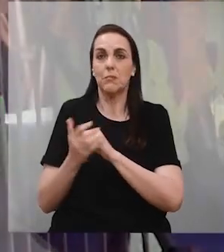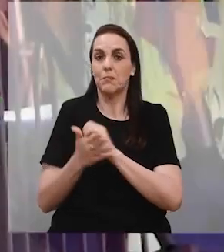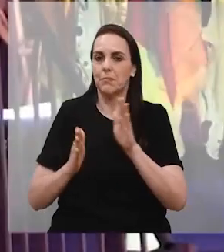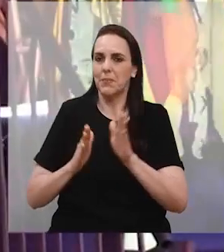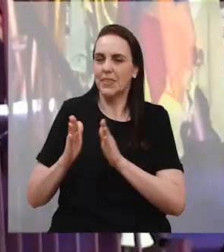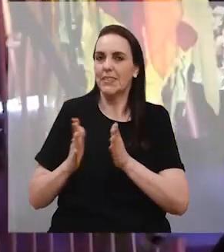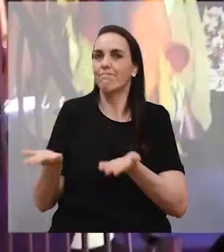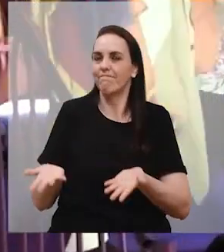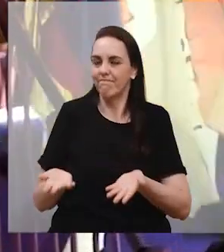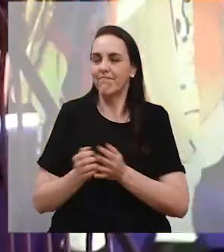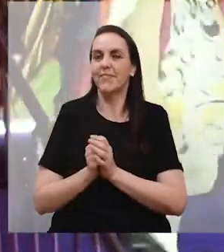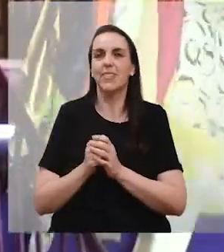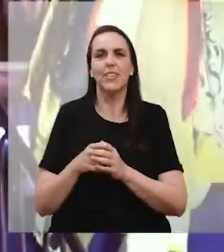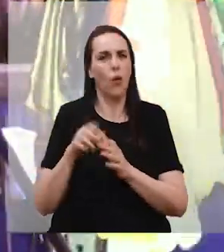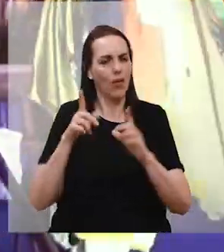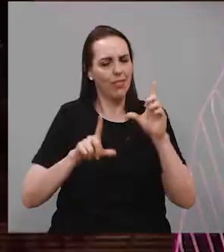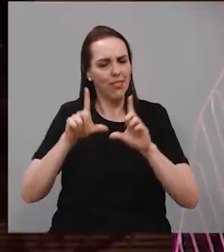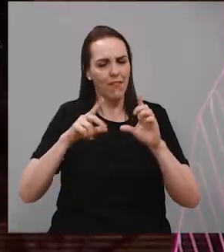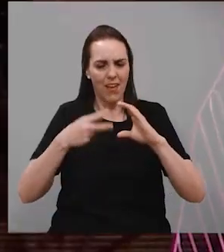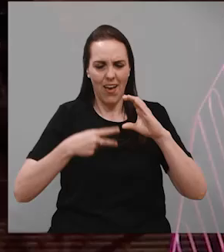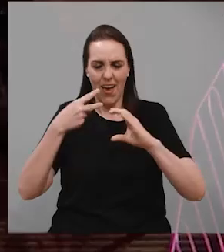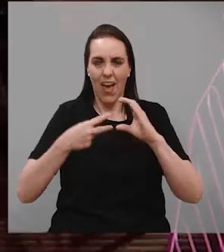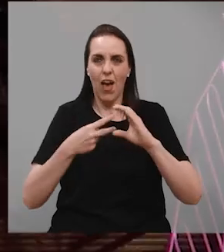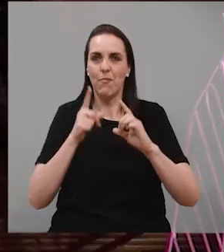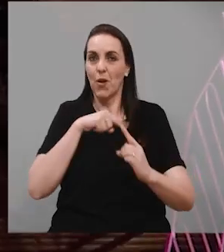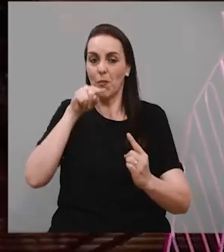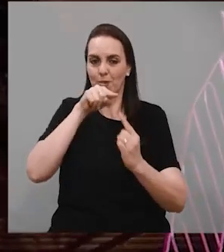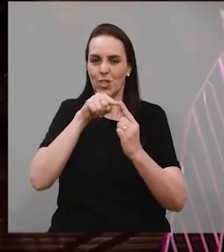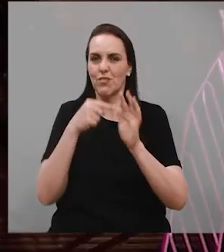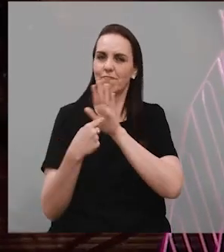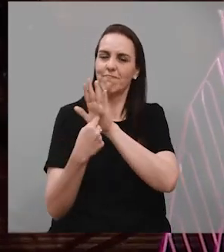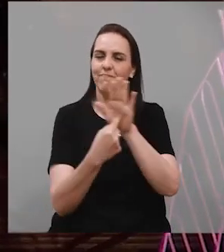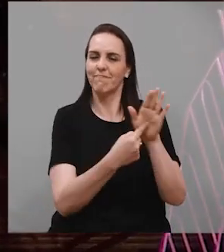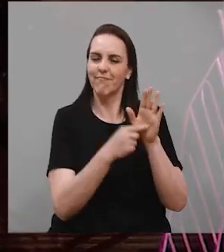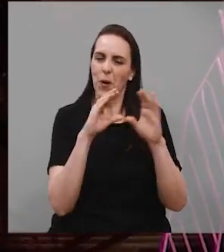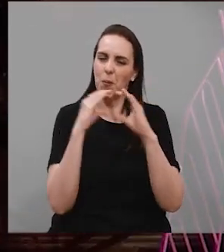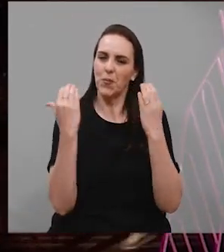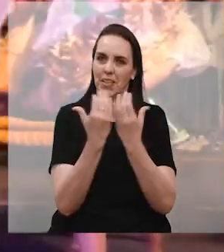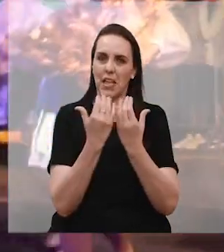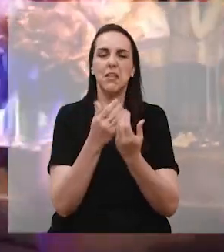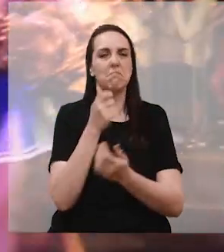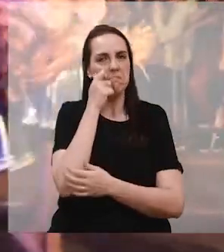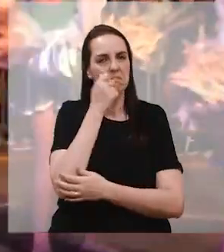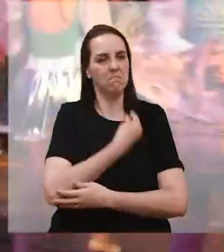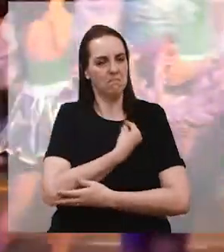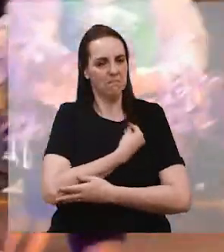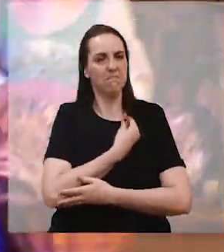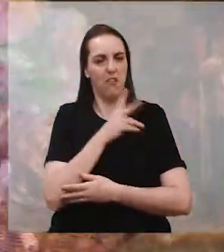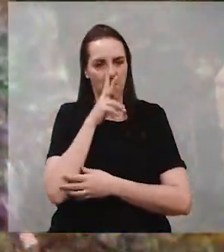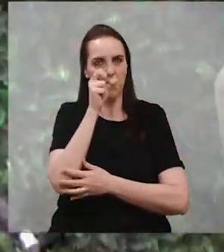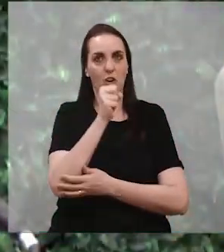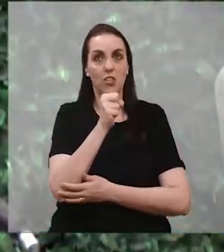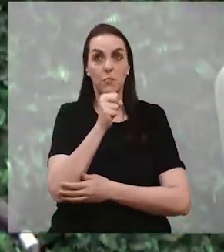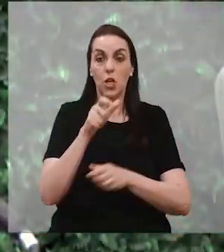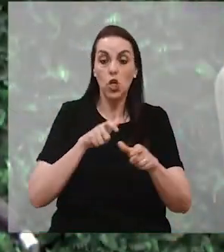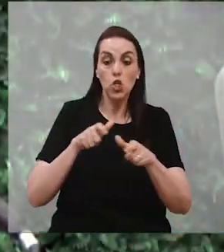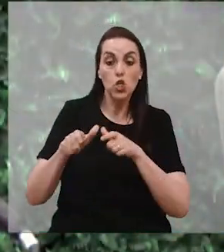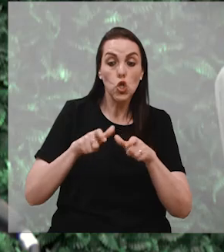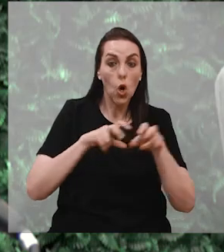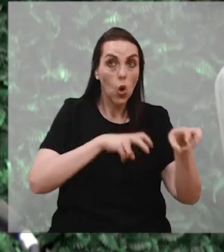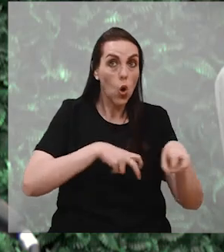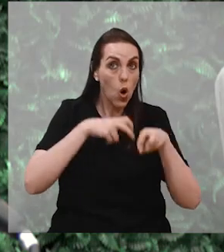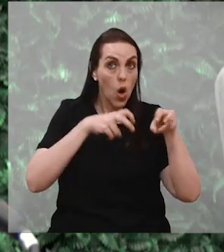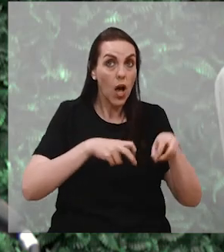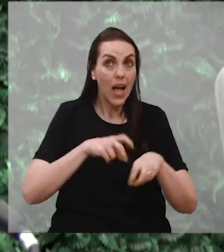Câmara, que é o propósito, né, de mostrar as coisas da comunidade, esteve presente muito forte. Tanto que dos Jogos Coloniais, só nos